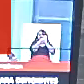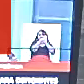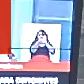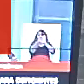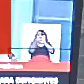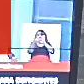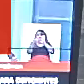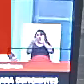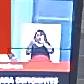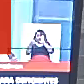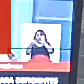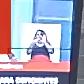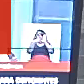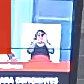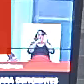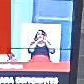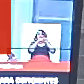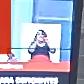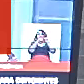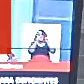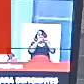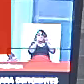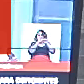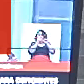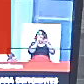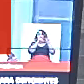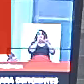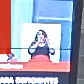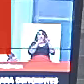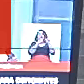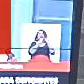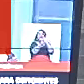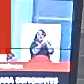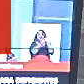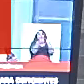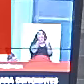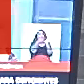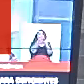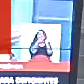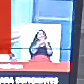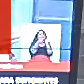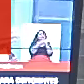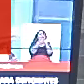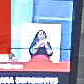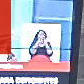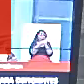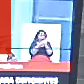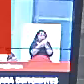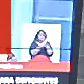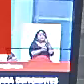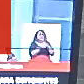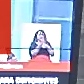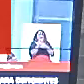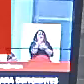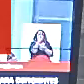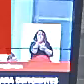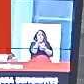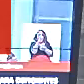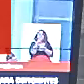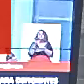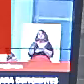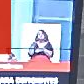artigo criando a obrigatoriedade da emissão dessa carteirinha ou pela CEINFRA, né, que é a secretaria,